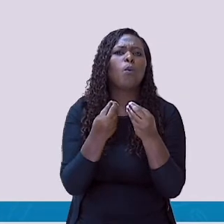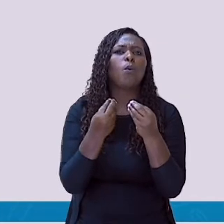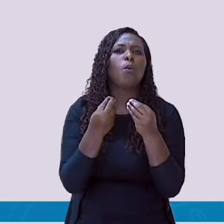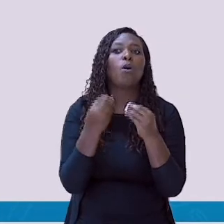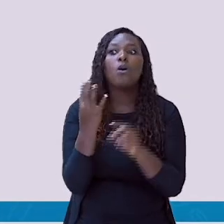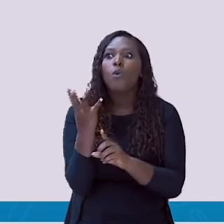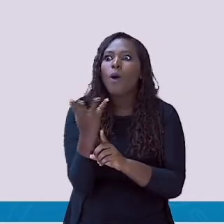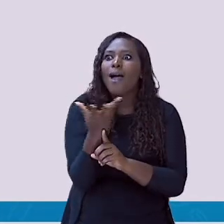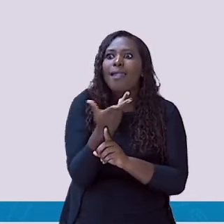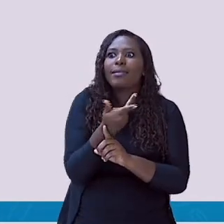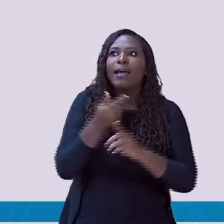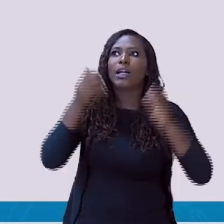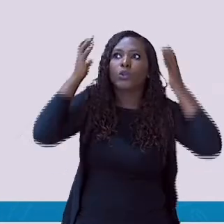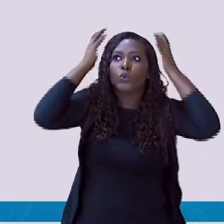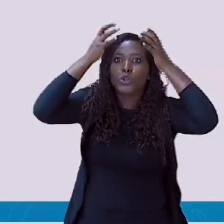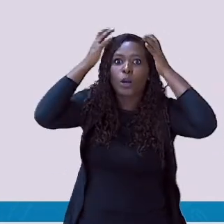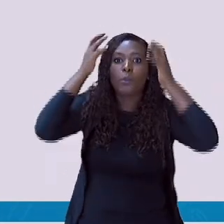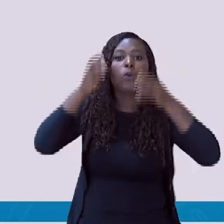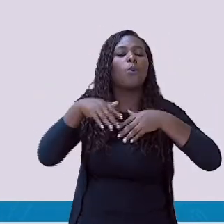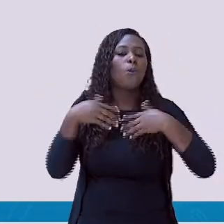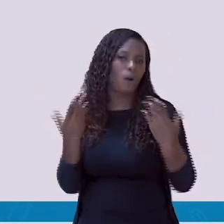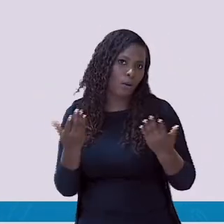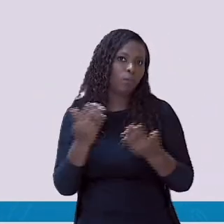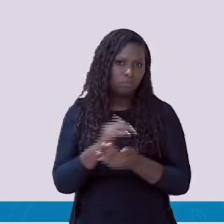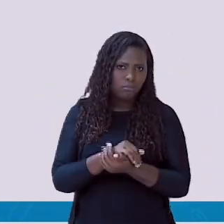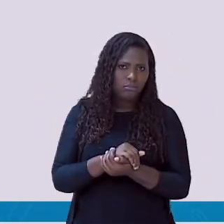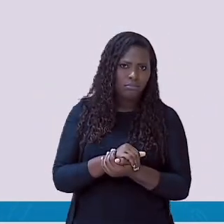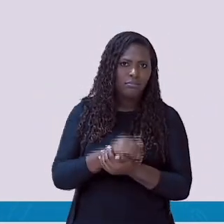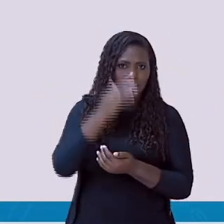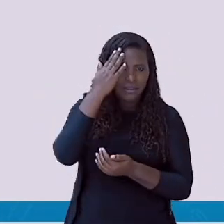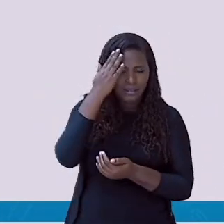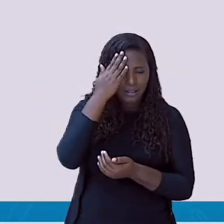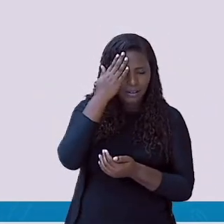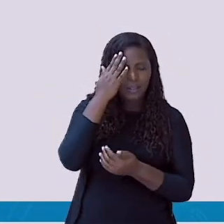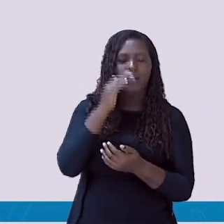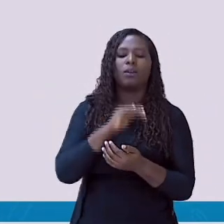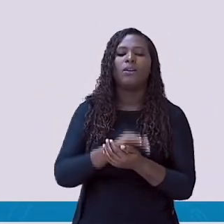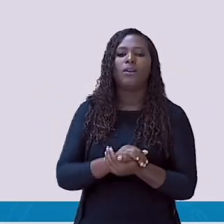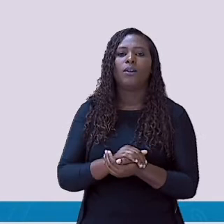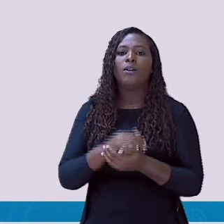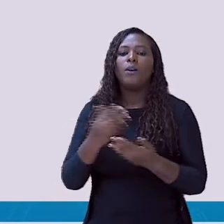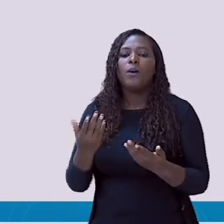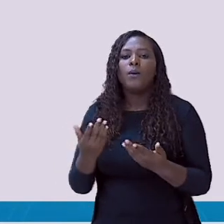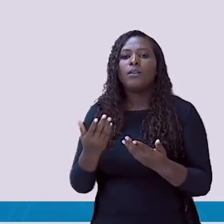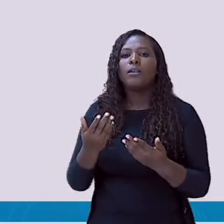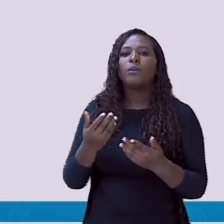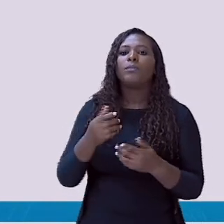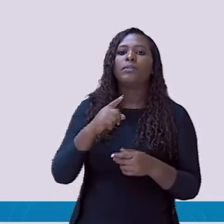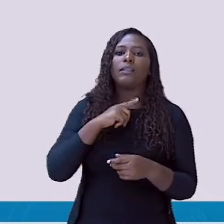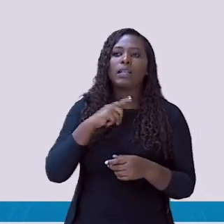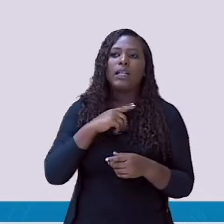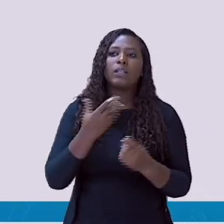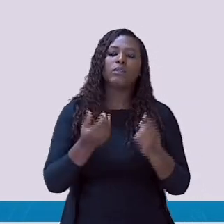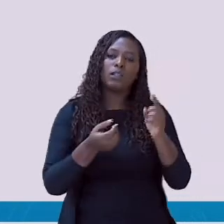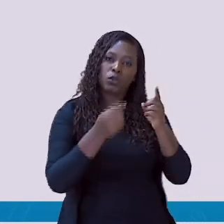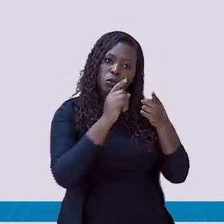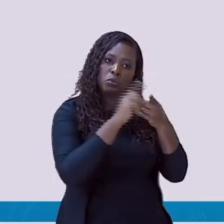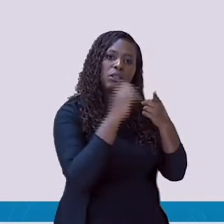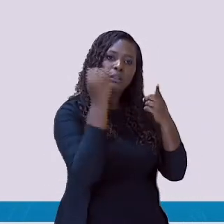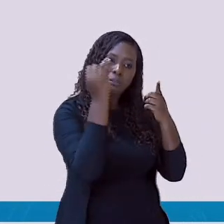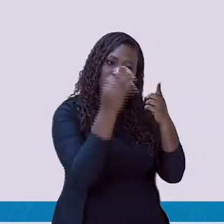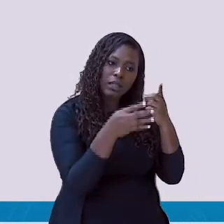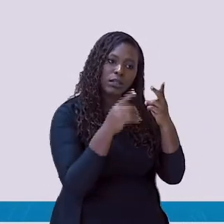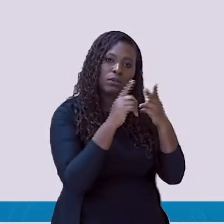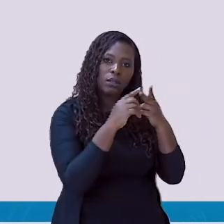conhecer melhor sobre o assunto, e eu tenho texto opinativo, onde alguém opina sobre o assunto. Nós